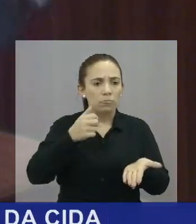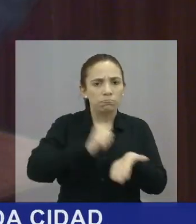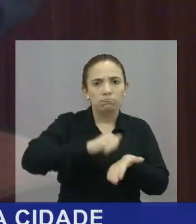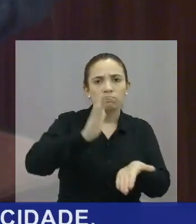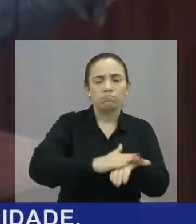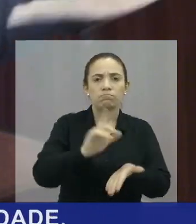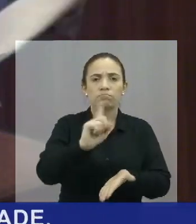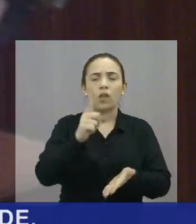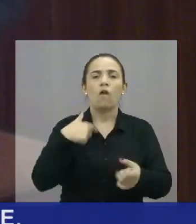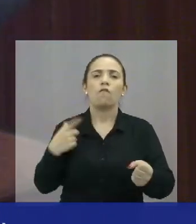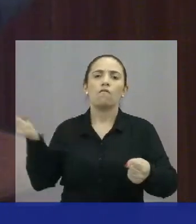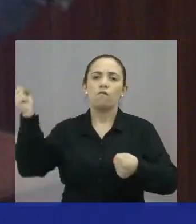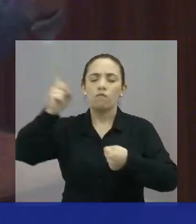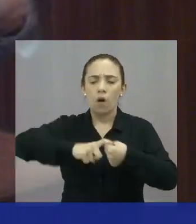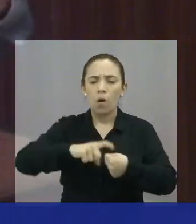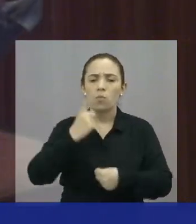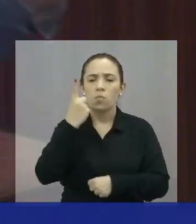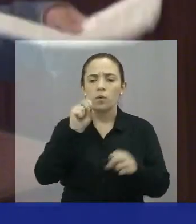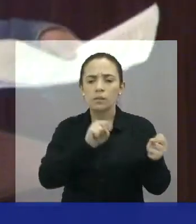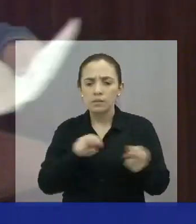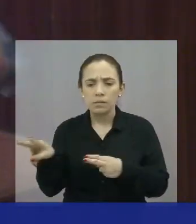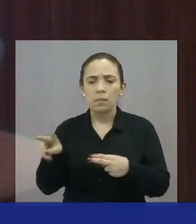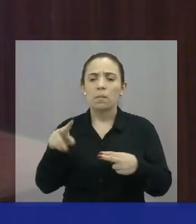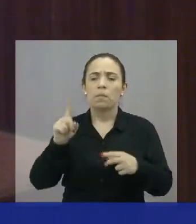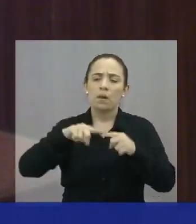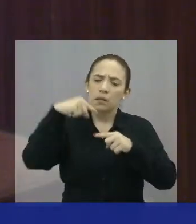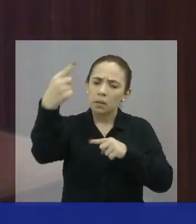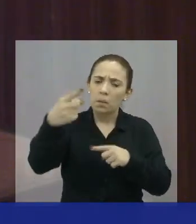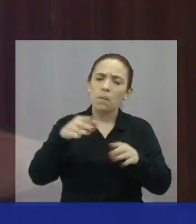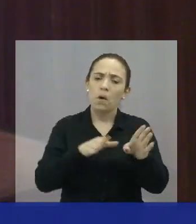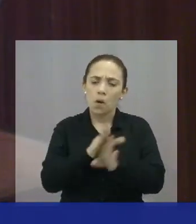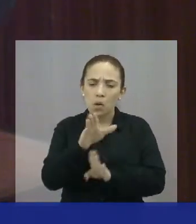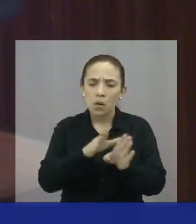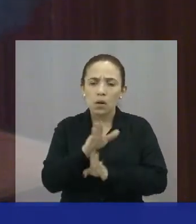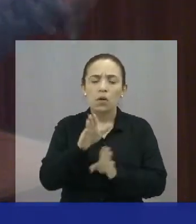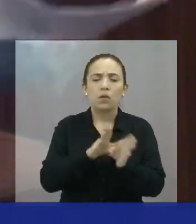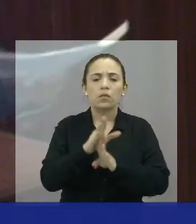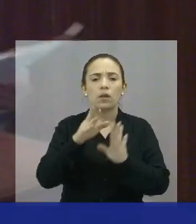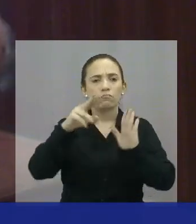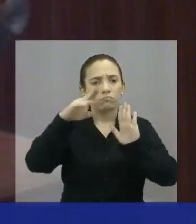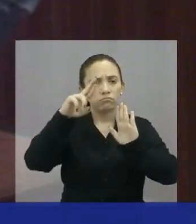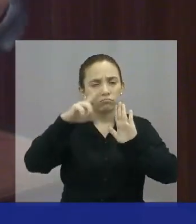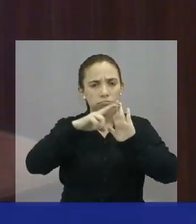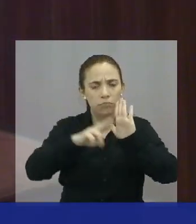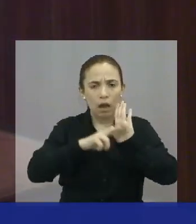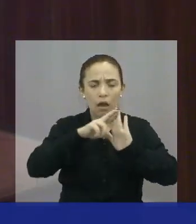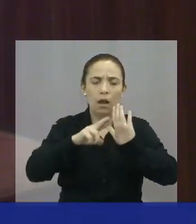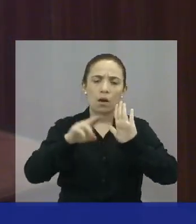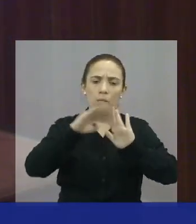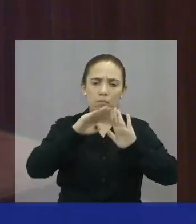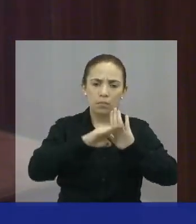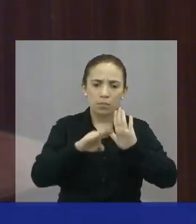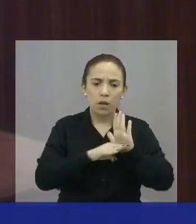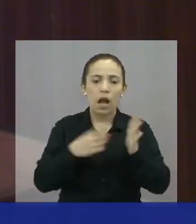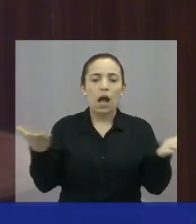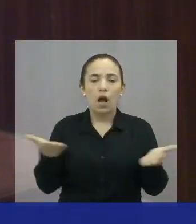uma semana que voltamos, orientamos, e ele cumpriu, fez o abrigo dele, e hoje coloca os resíduos dele, ao invés de colocar na